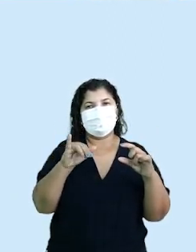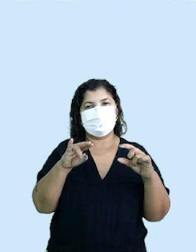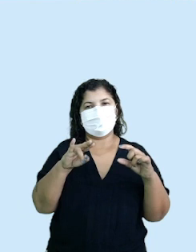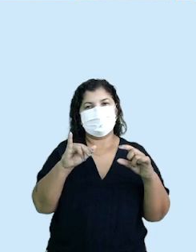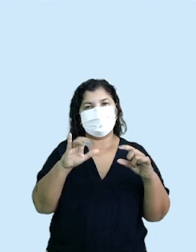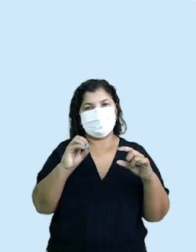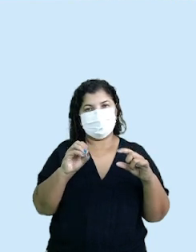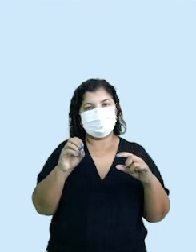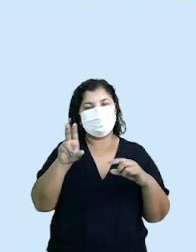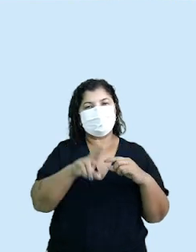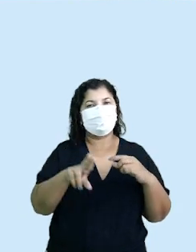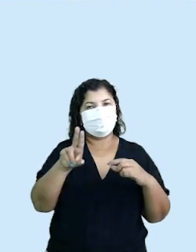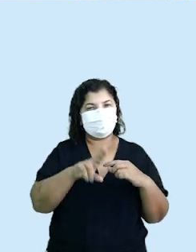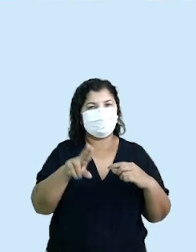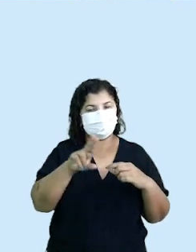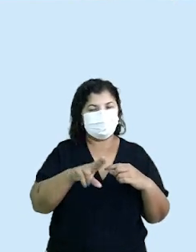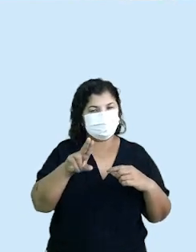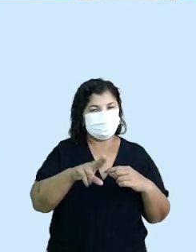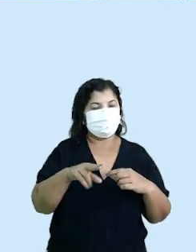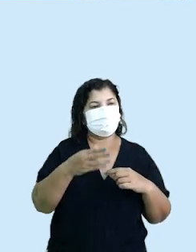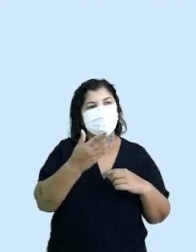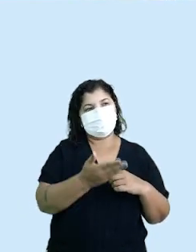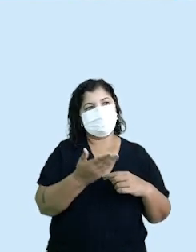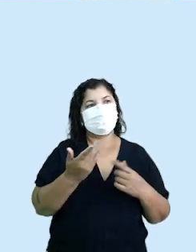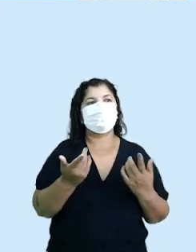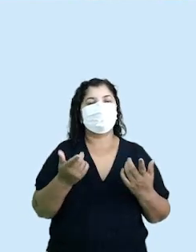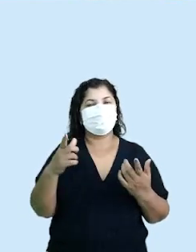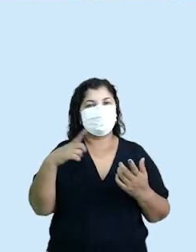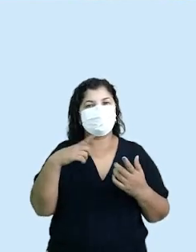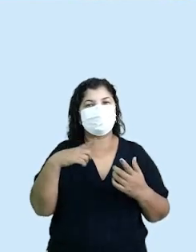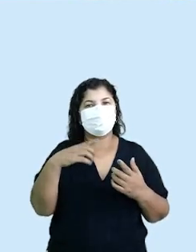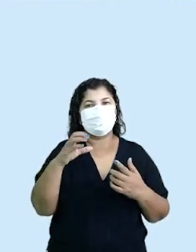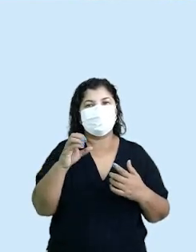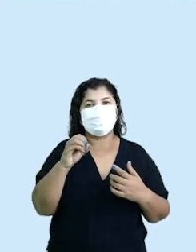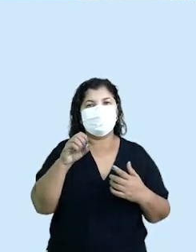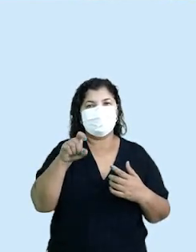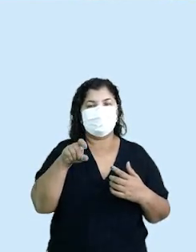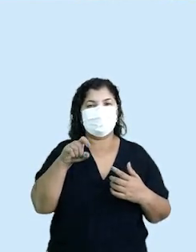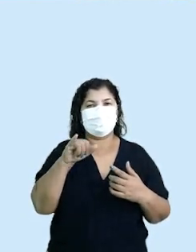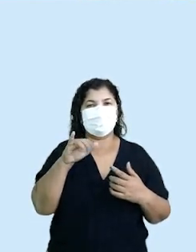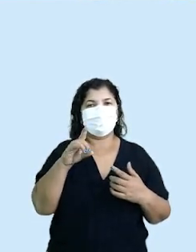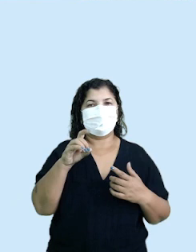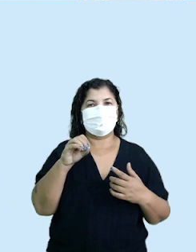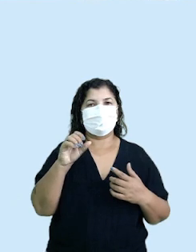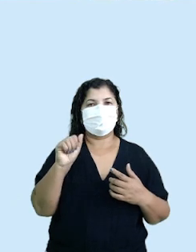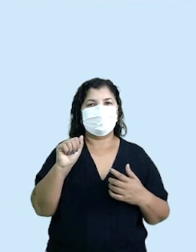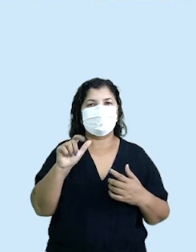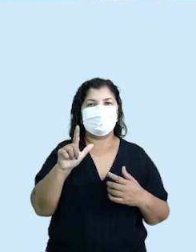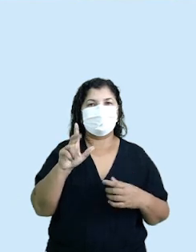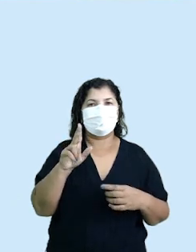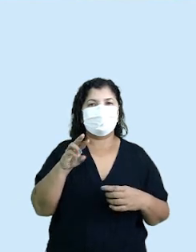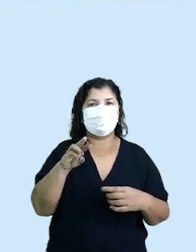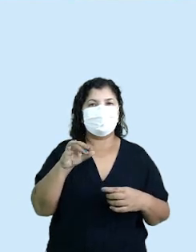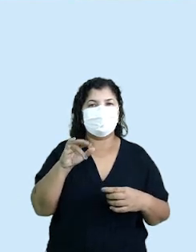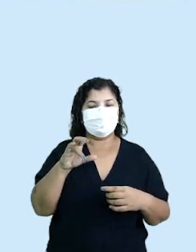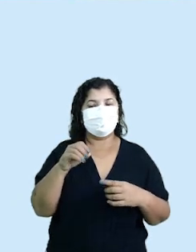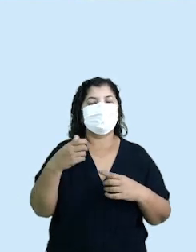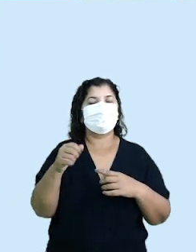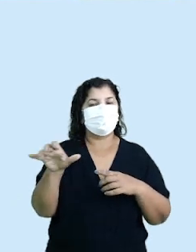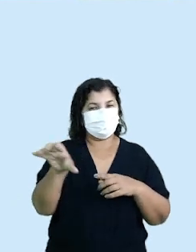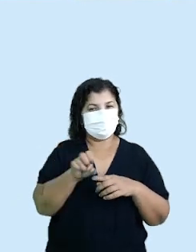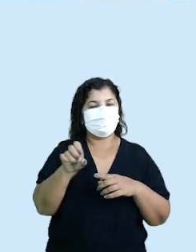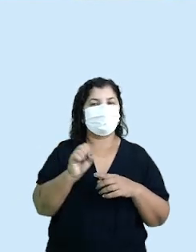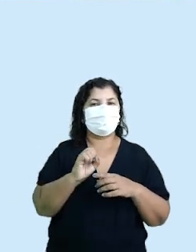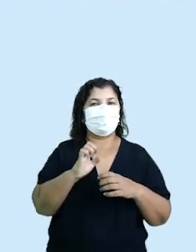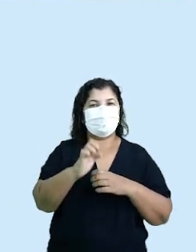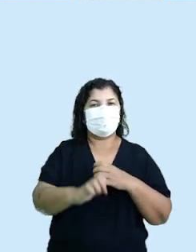alumina, né, que é o mineral onde está presente lá óxido de alumínio, e você precisa fazer com que aquele alumínio ganhe elétrons. Isso é um processo